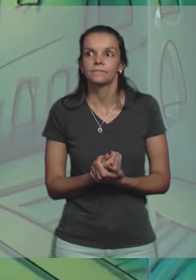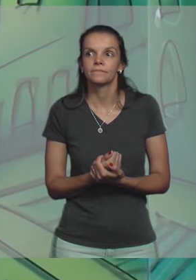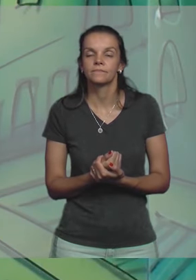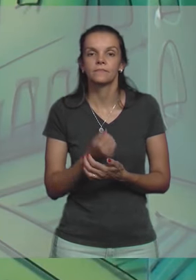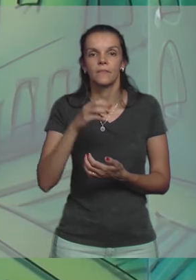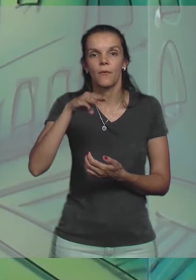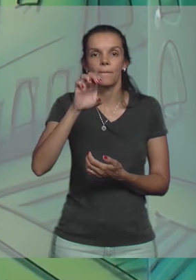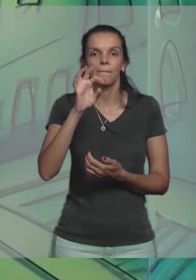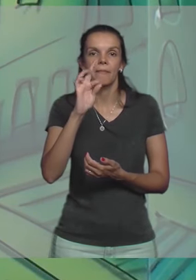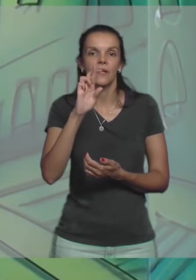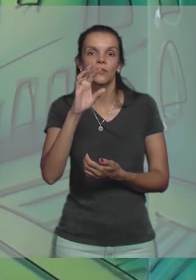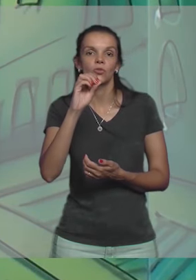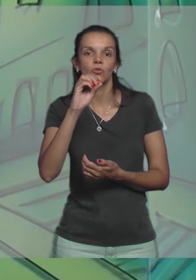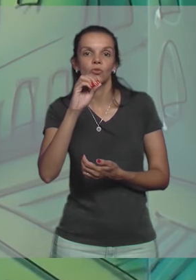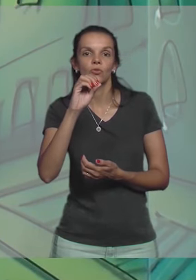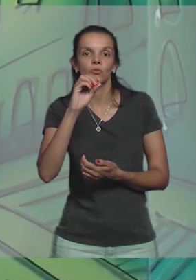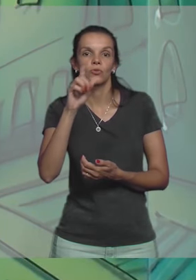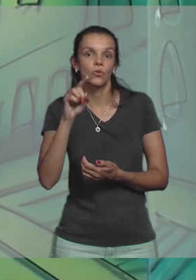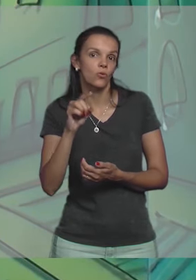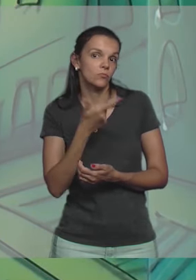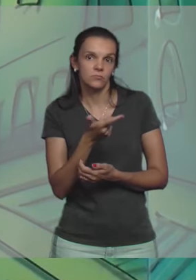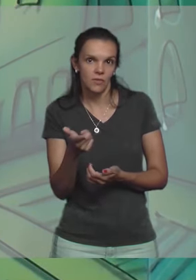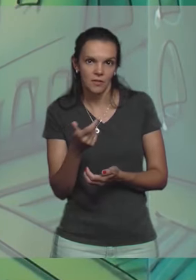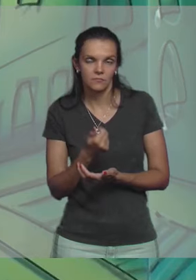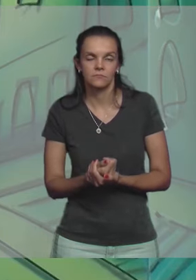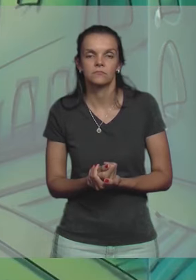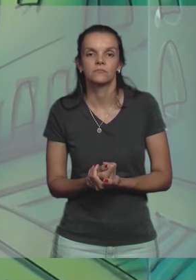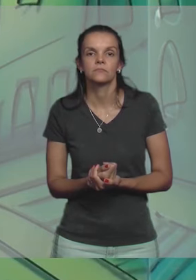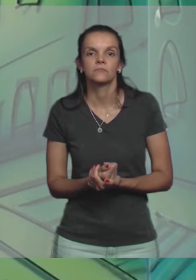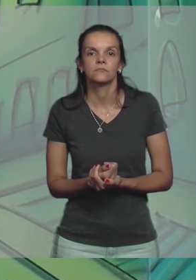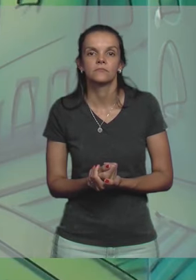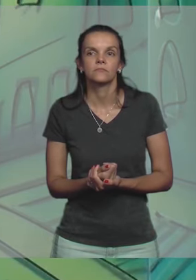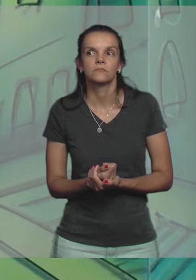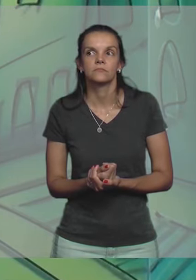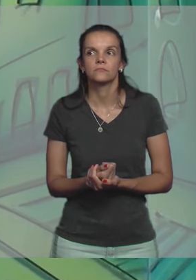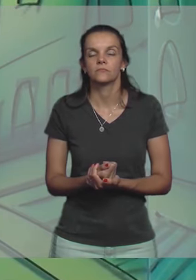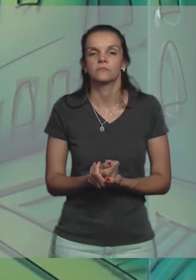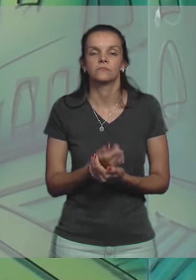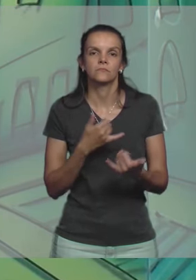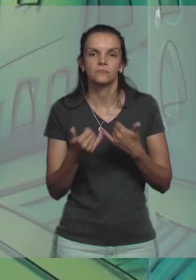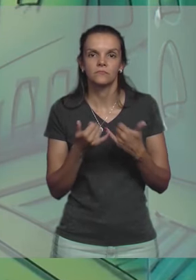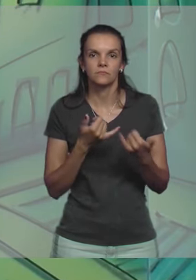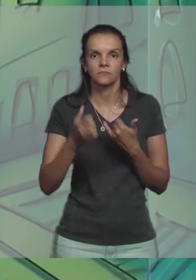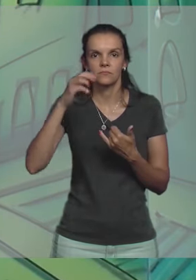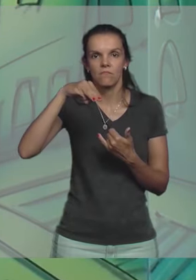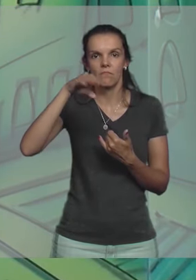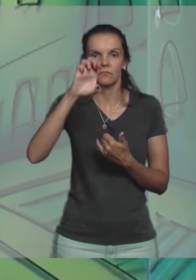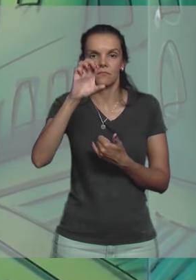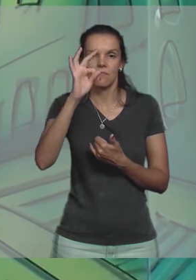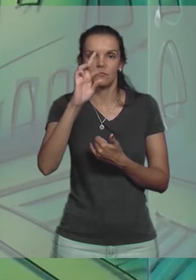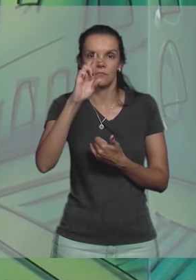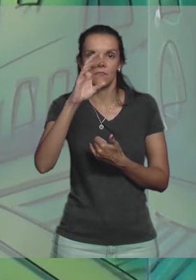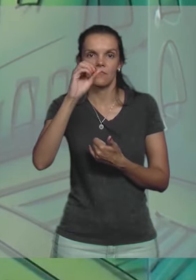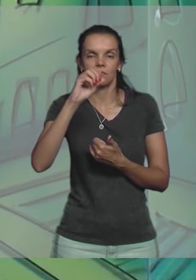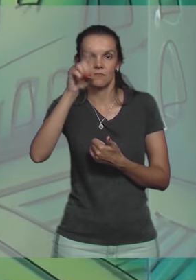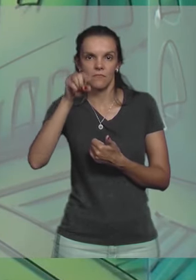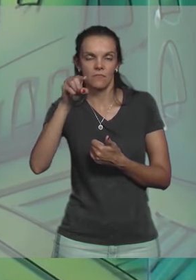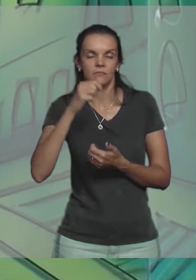metrô, a estrutura da cidade comportaria fazer um metrô, por exemplo, a estrutura dos prédios,